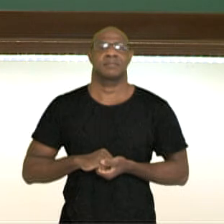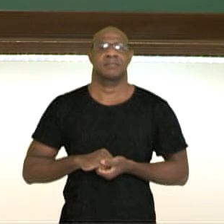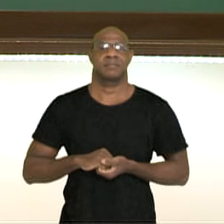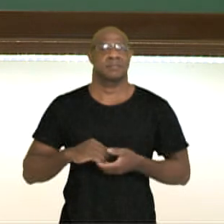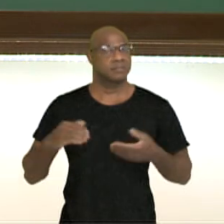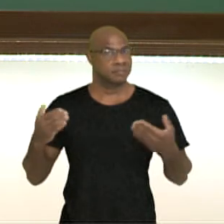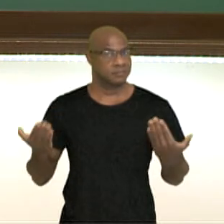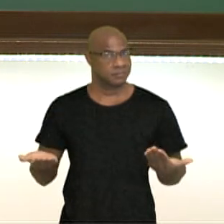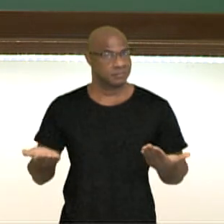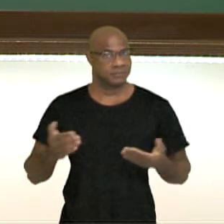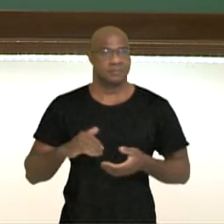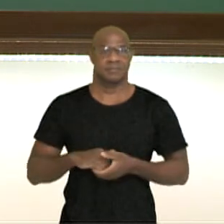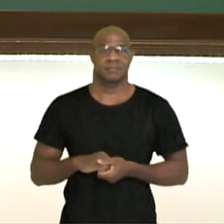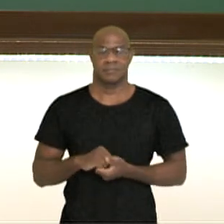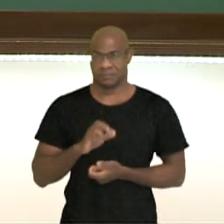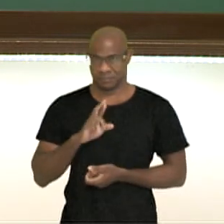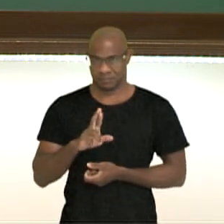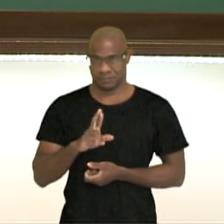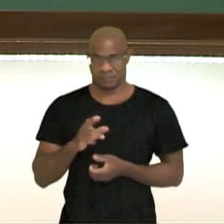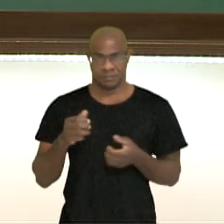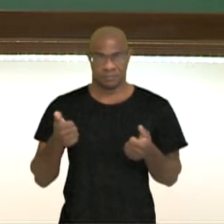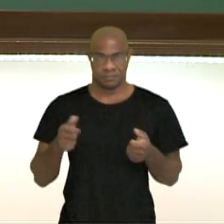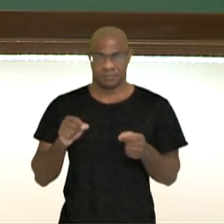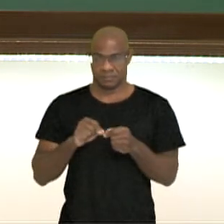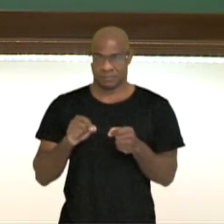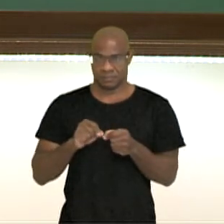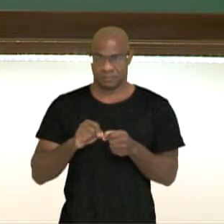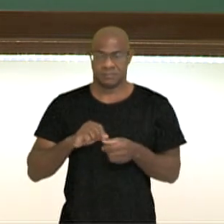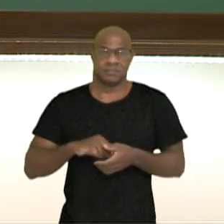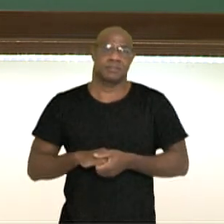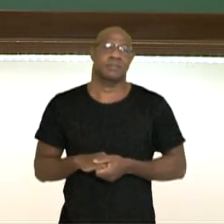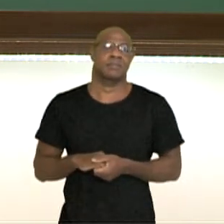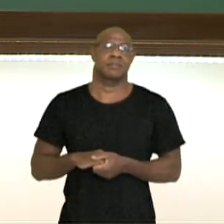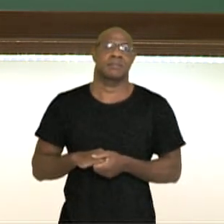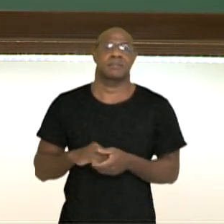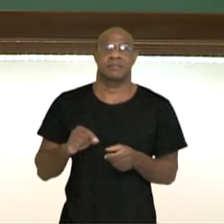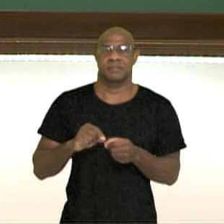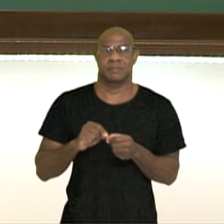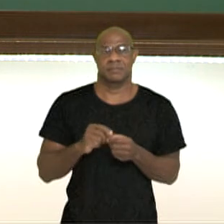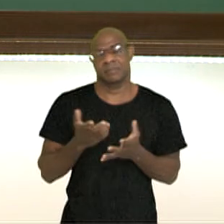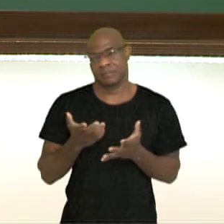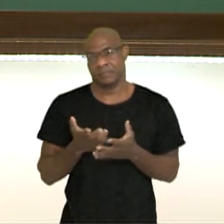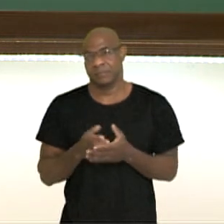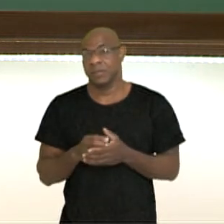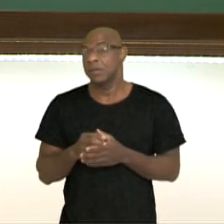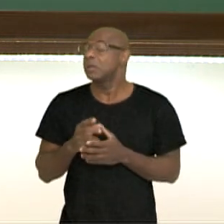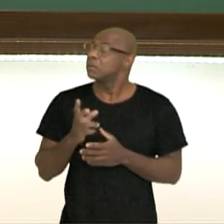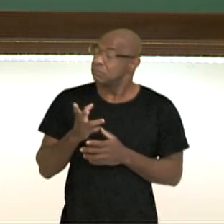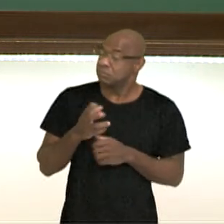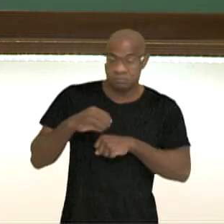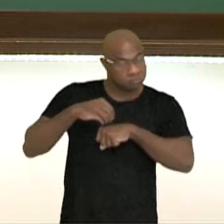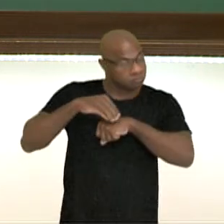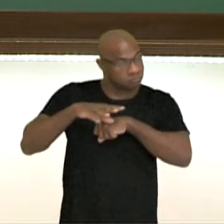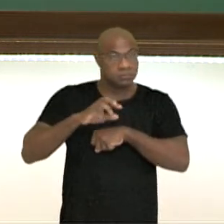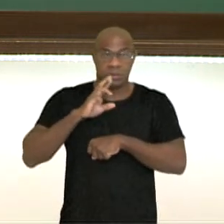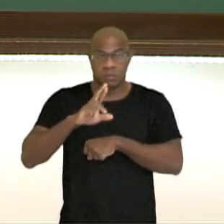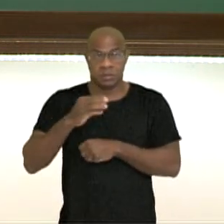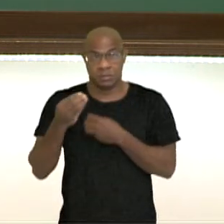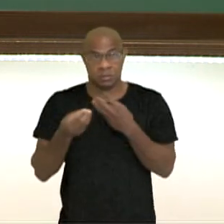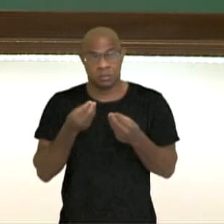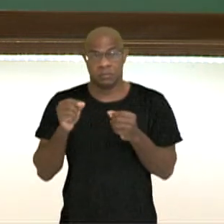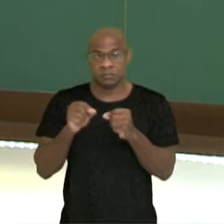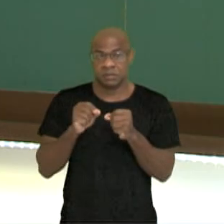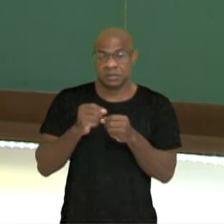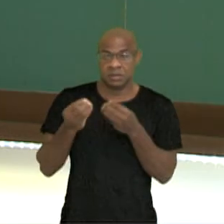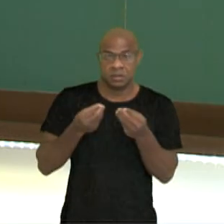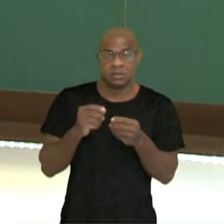Bom, pessoal, responderam a questão? Aqui a gente vai trabalhar algumas expectativas de resposta, né? O que vocês poderiam ter respondido. Aqui, como